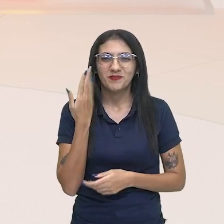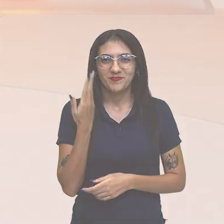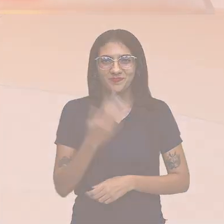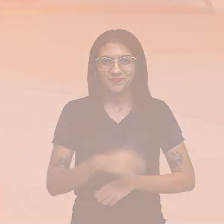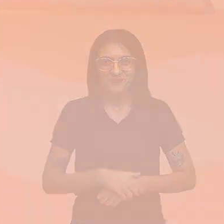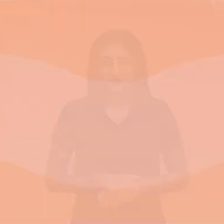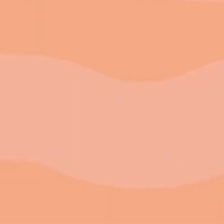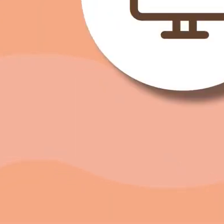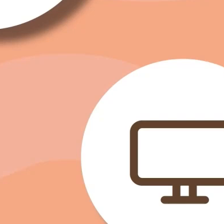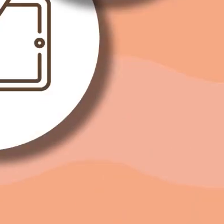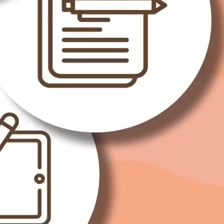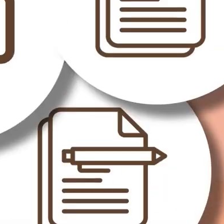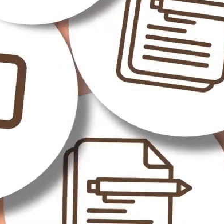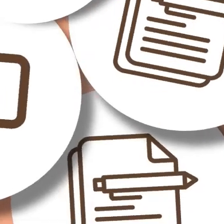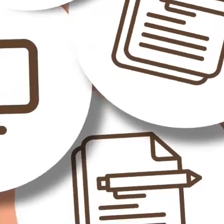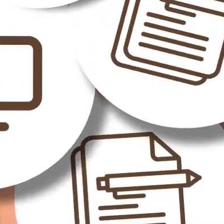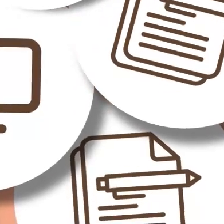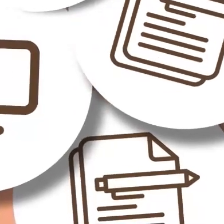lá.